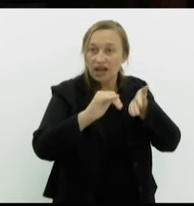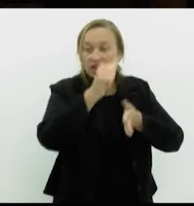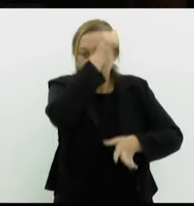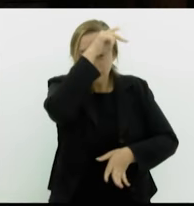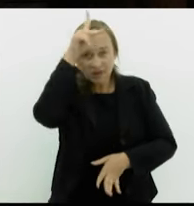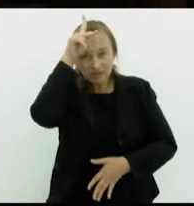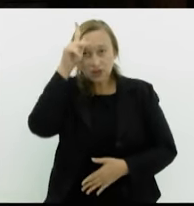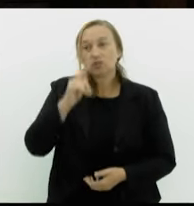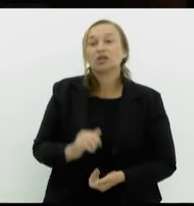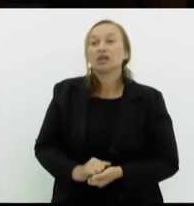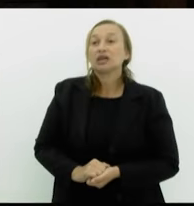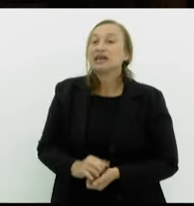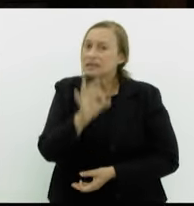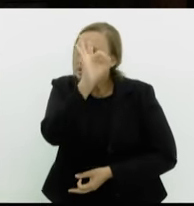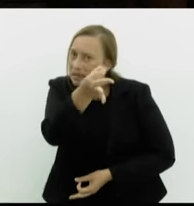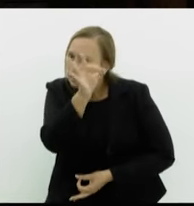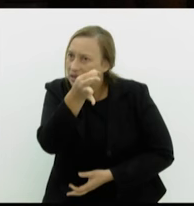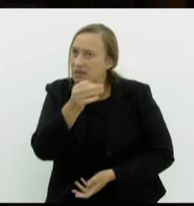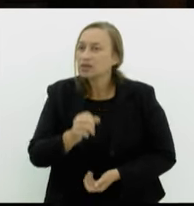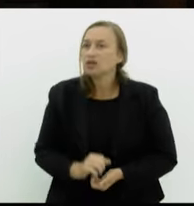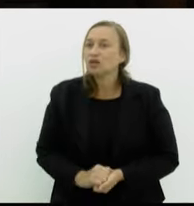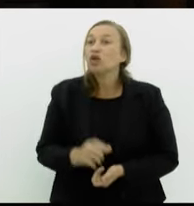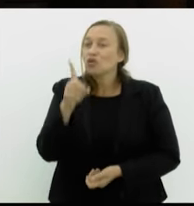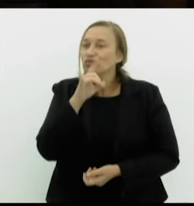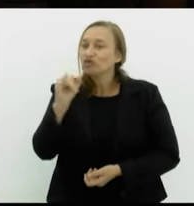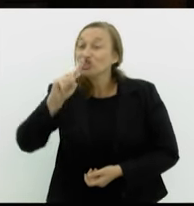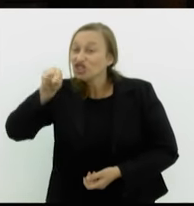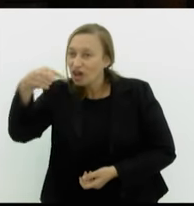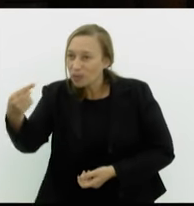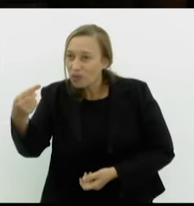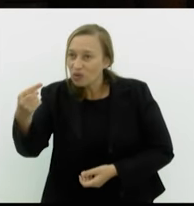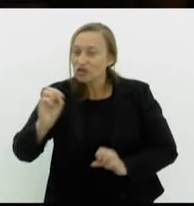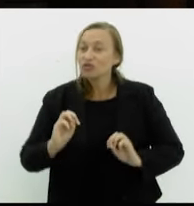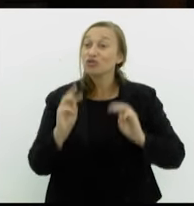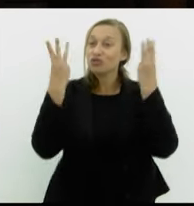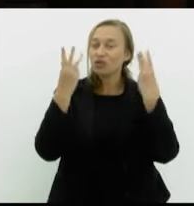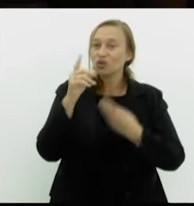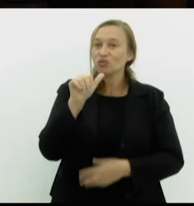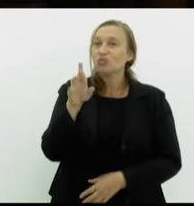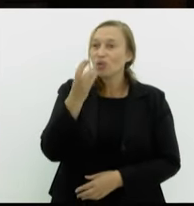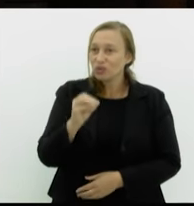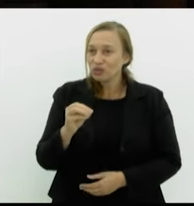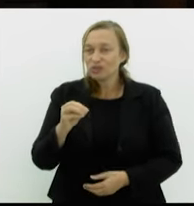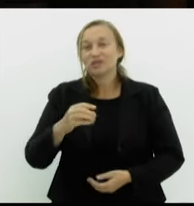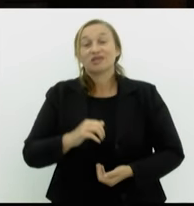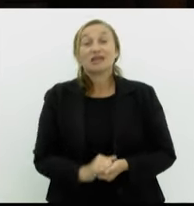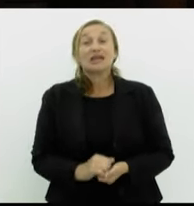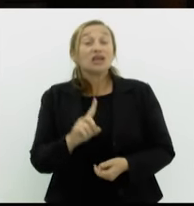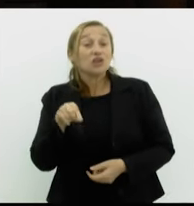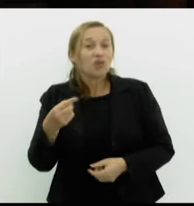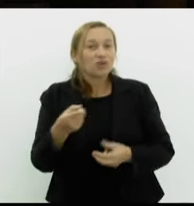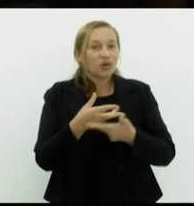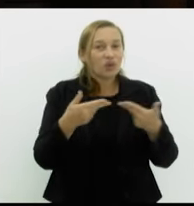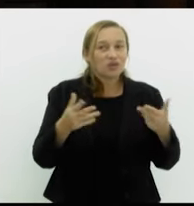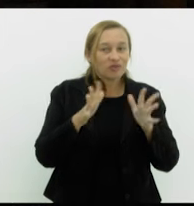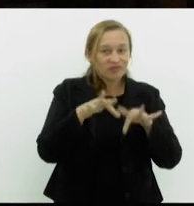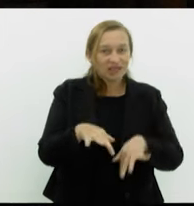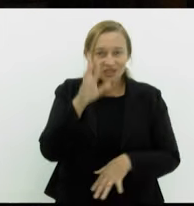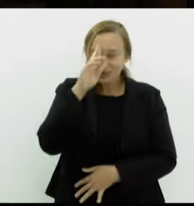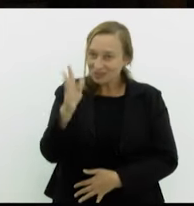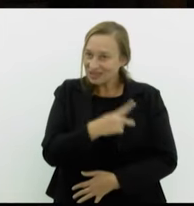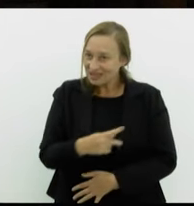daí. Com certeza, um dia depois do show do Bruno Mars. E outra coisa para finalizar, senhor